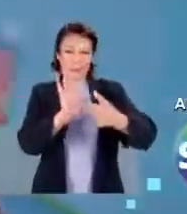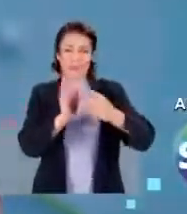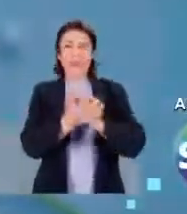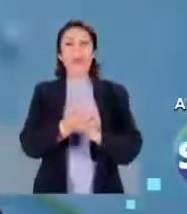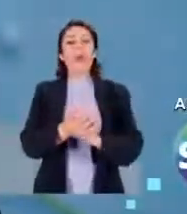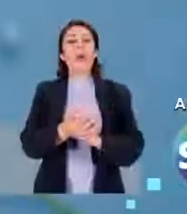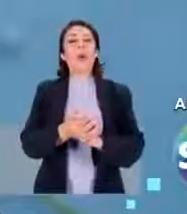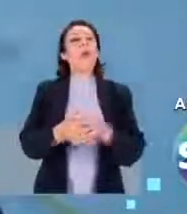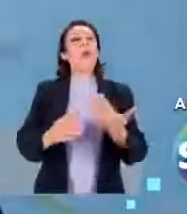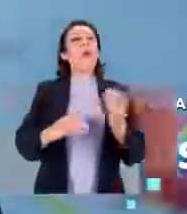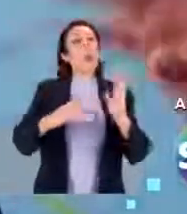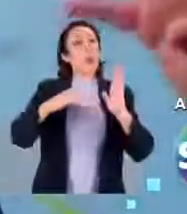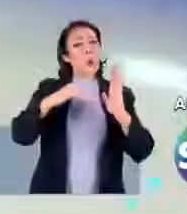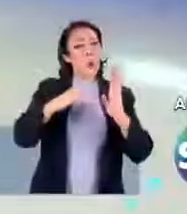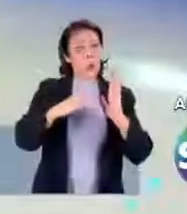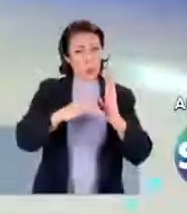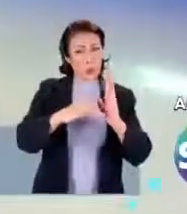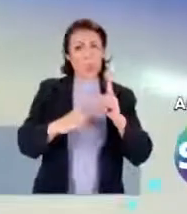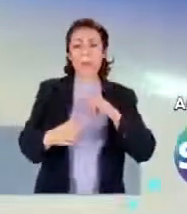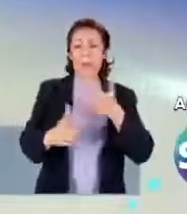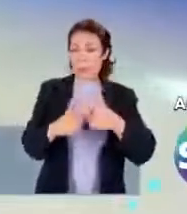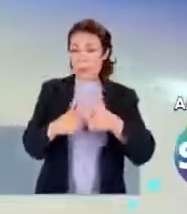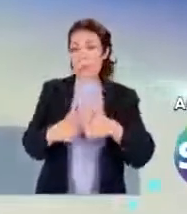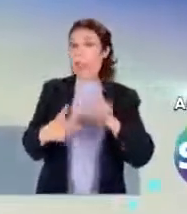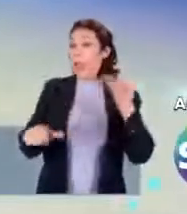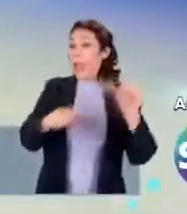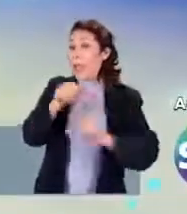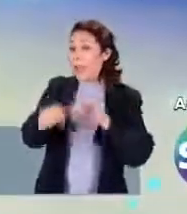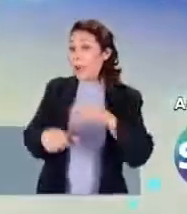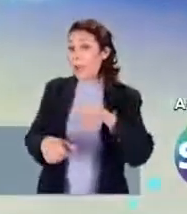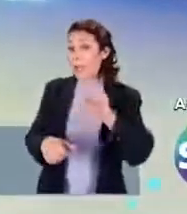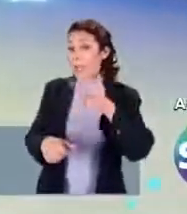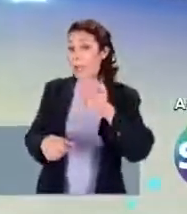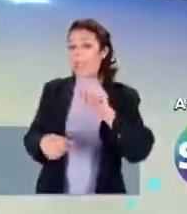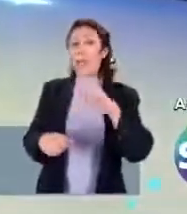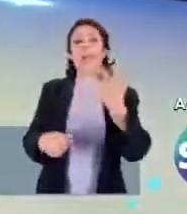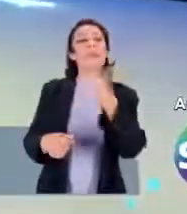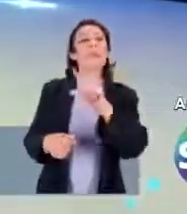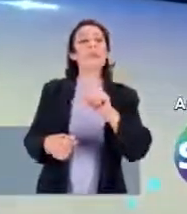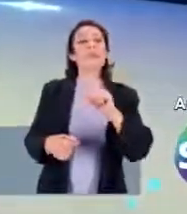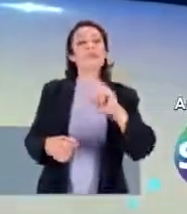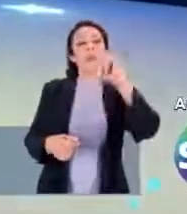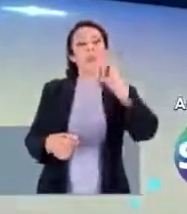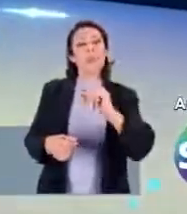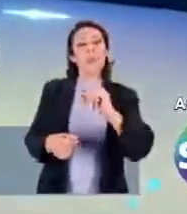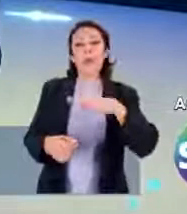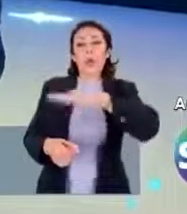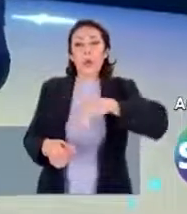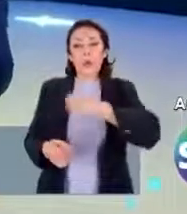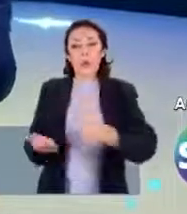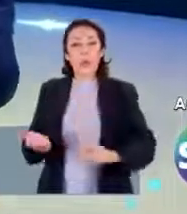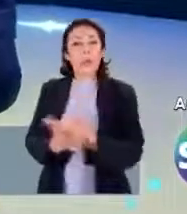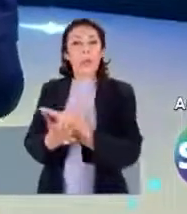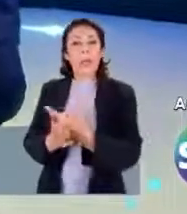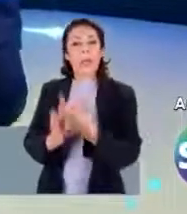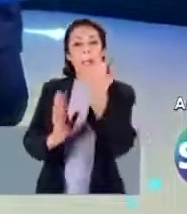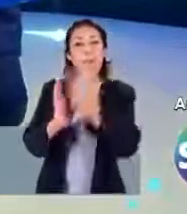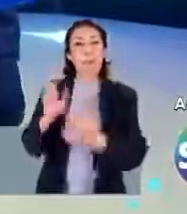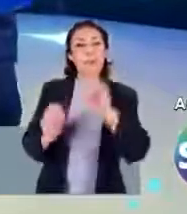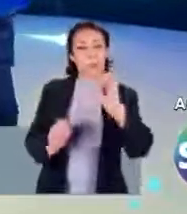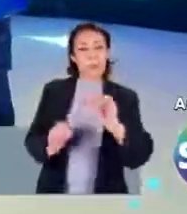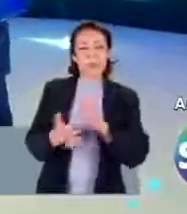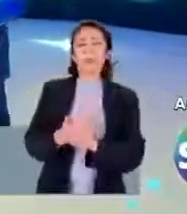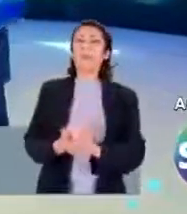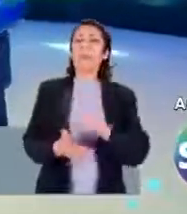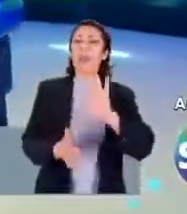tem muitos defeitos reforma tributária para quem não sabe é quando tem que baixar para todo mundo pagar menos imposto eu